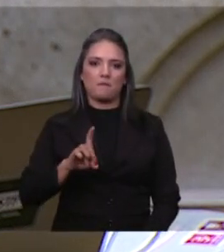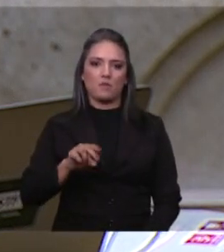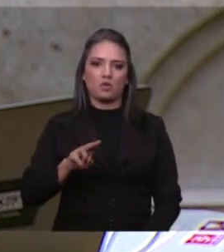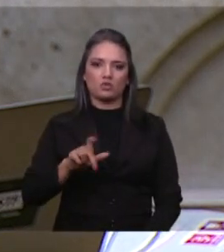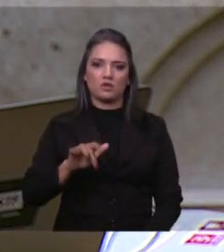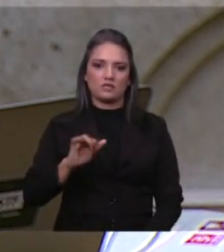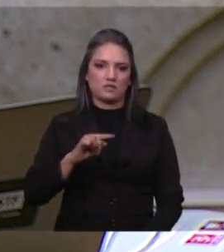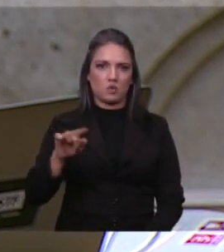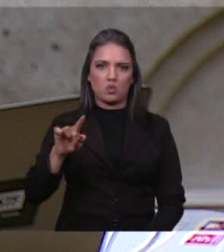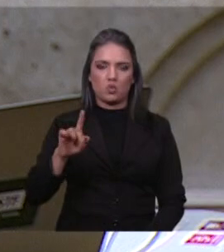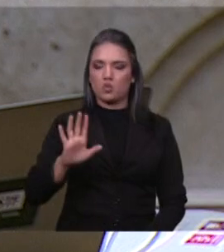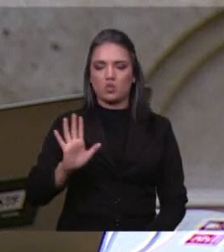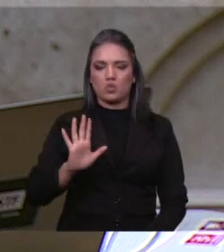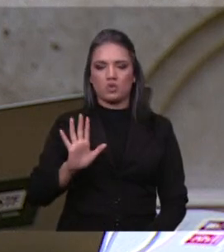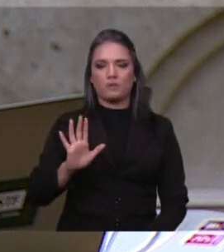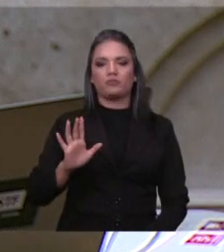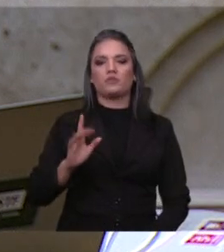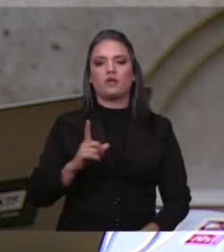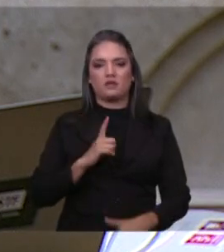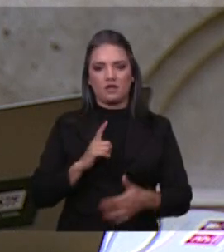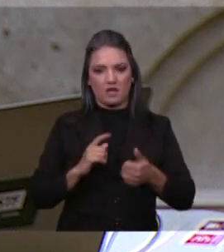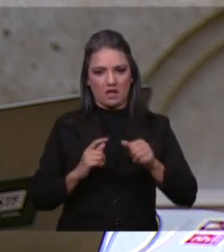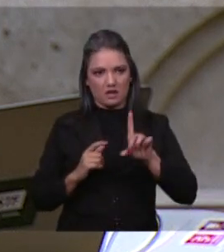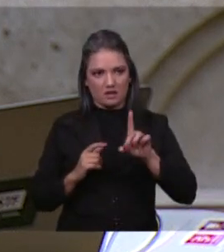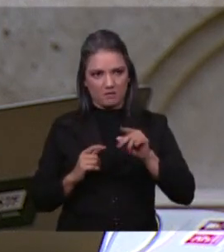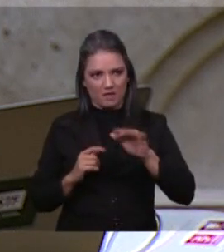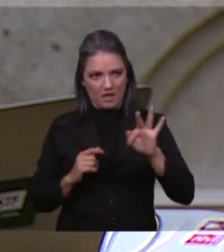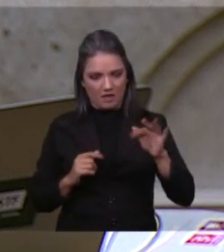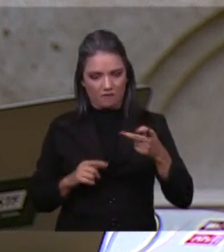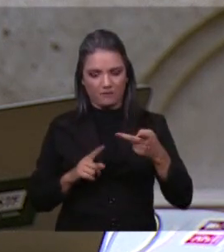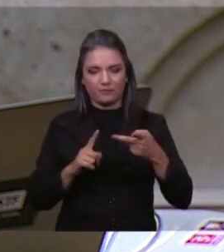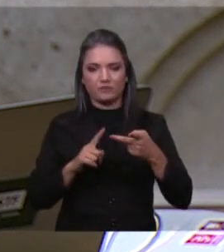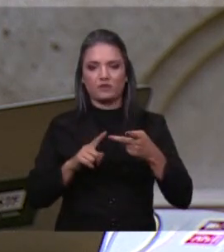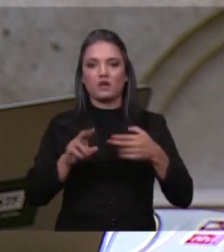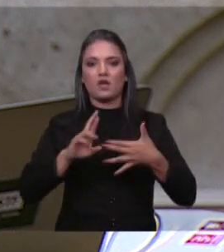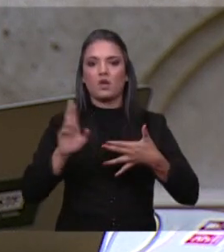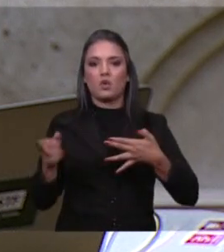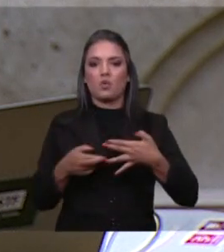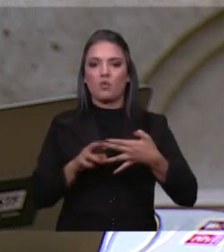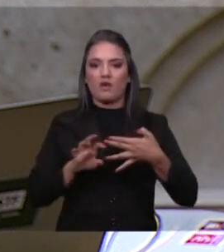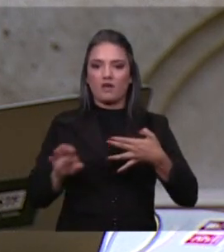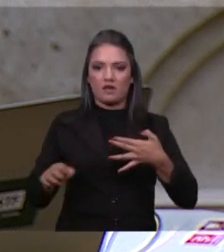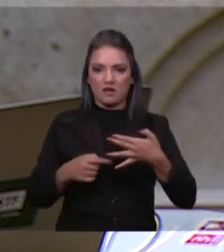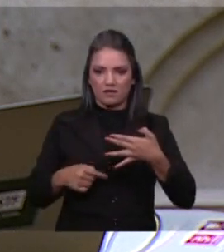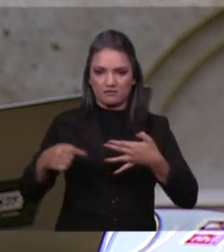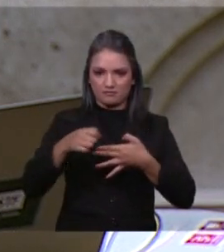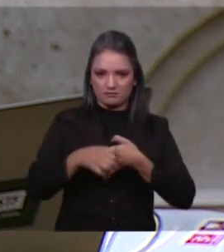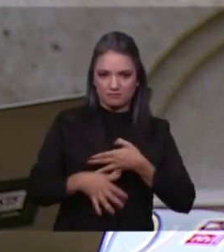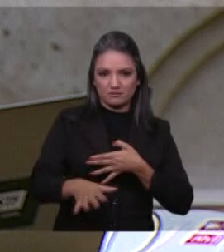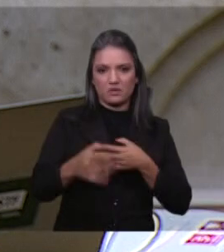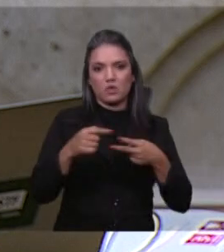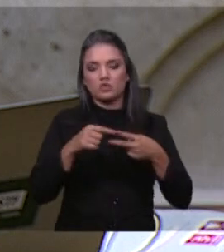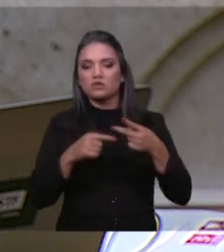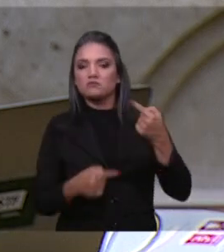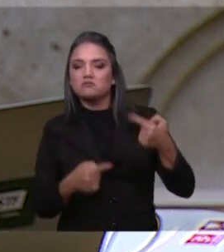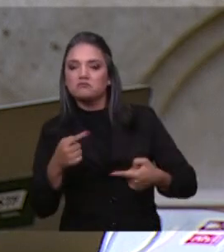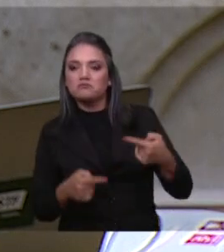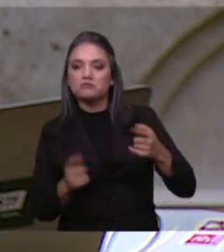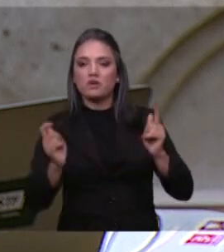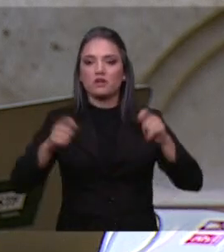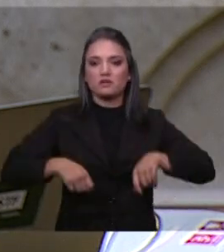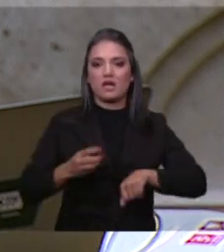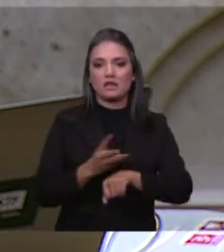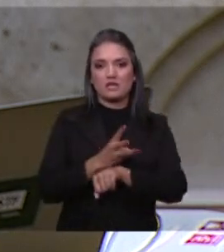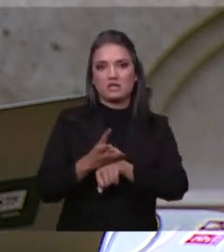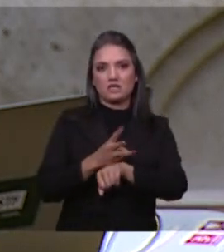Para lembrar, havia uma DPF e um recurso extraordinário com repercussão geral, ambos discutindo a possibilidade ou não de terceirização da